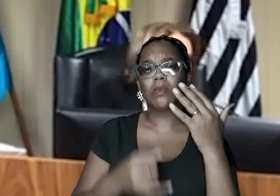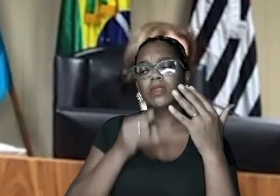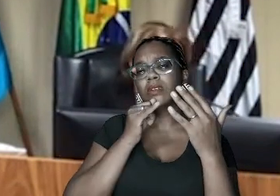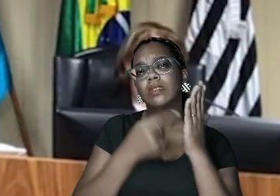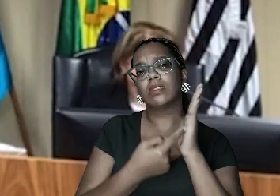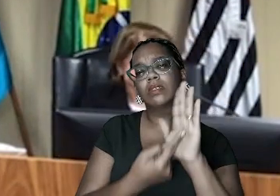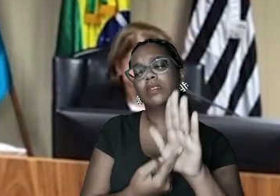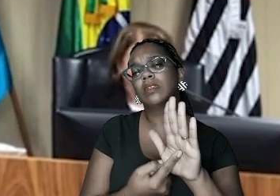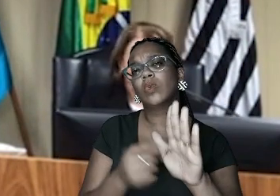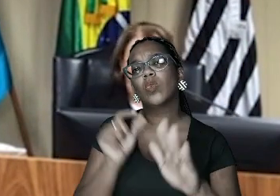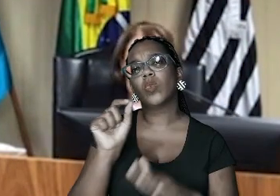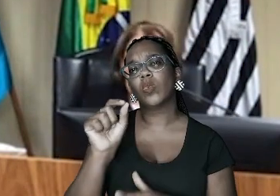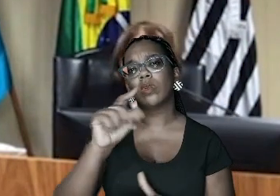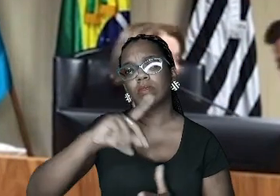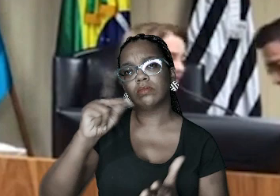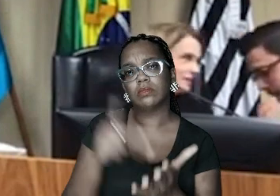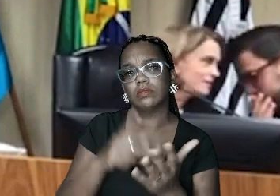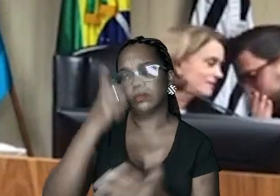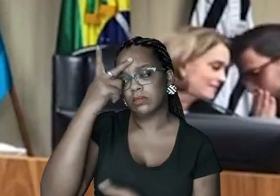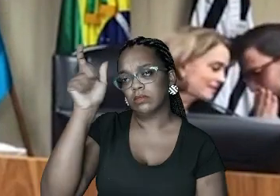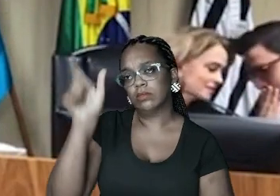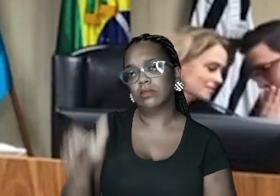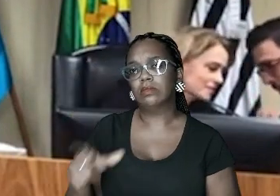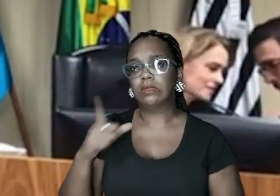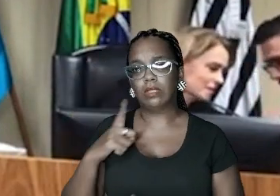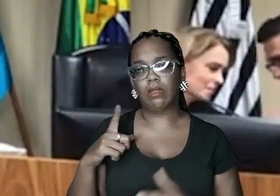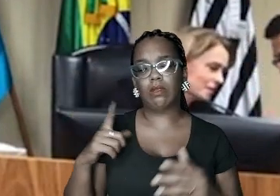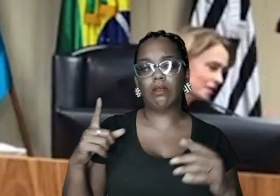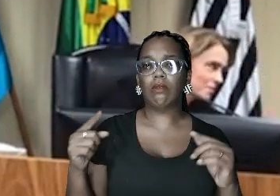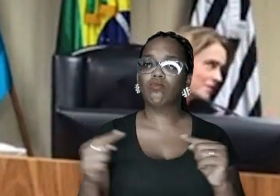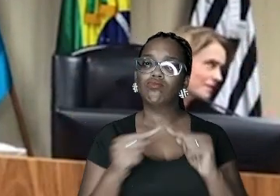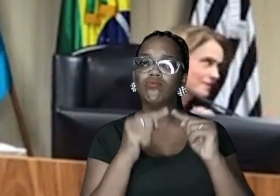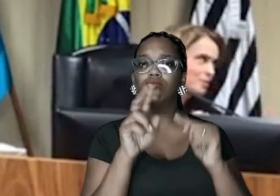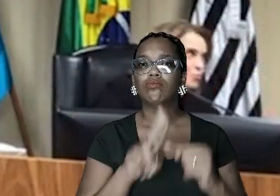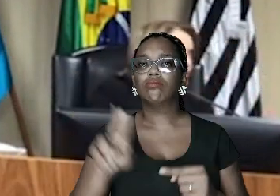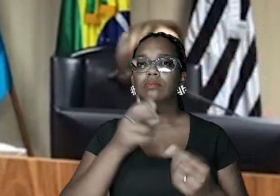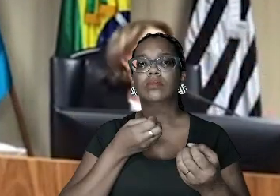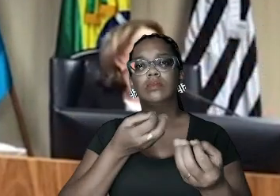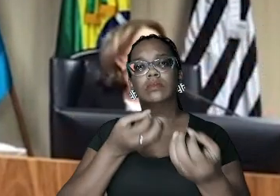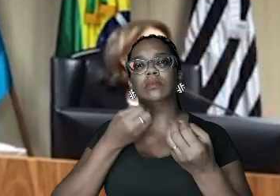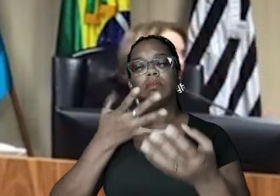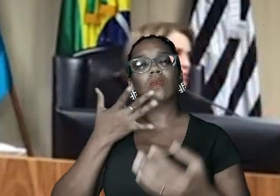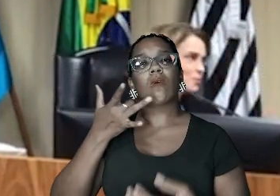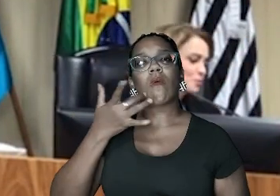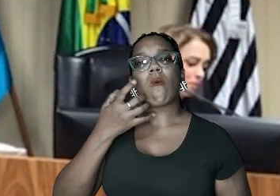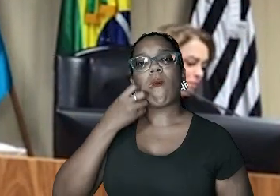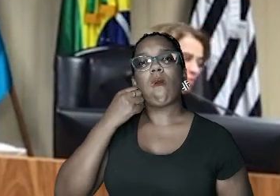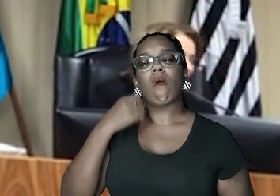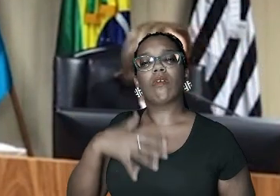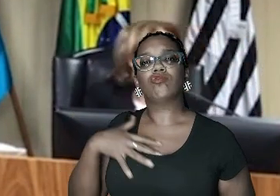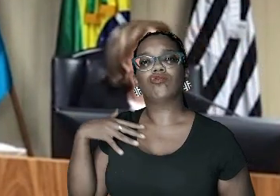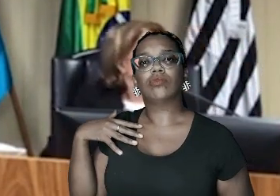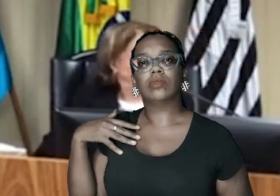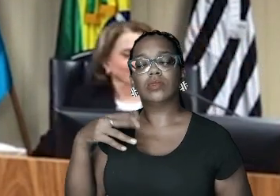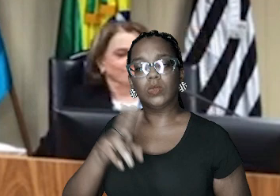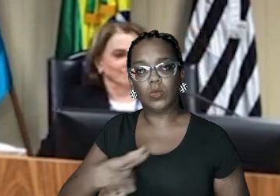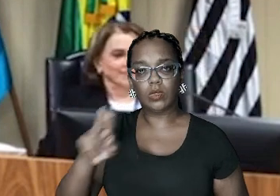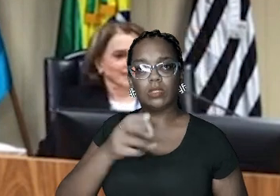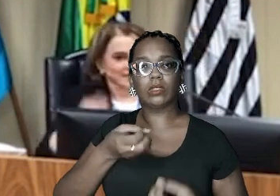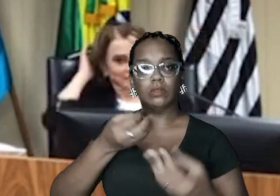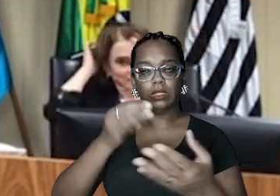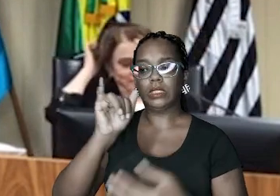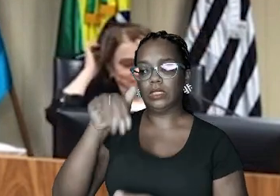efetivamente o sujeito poderia estar enquadrado na utilização de informação privilegiada na utilização na prática do inside